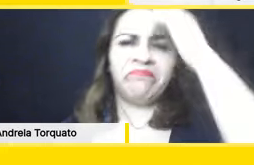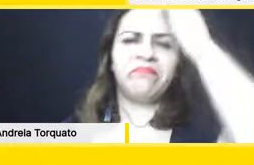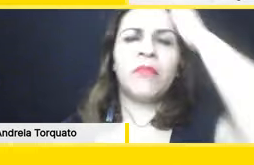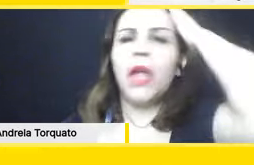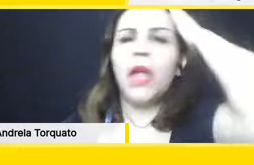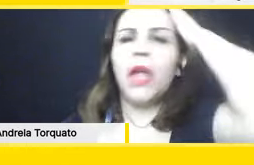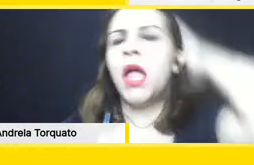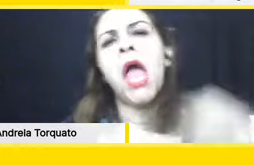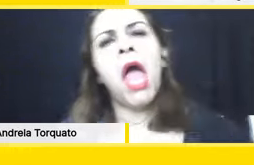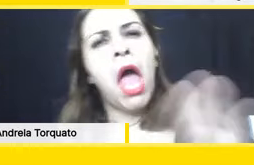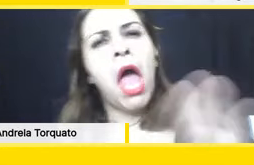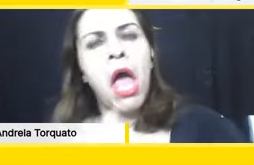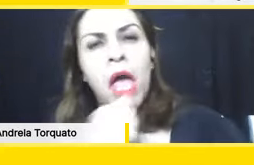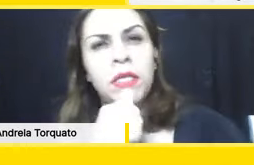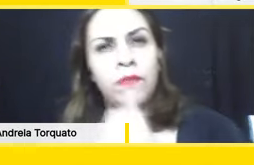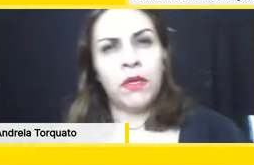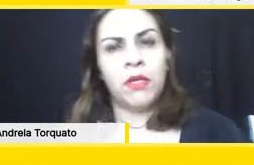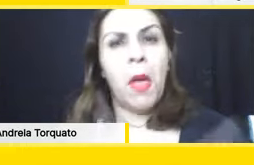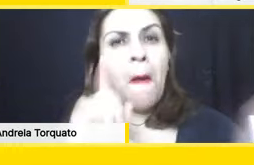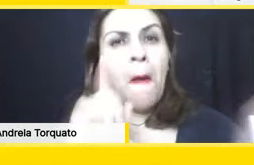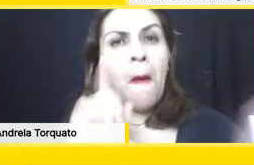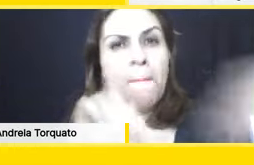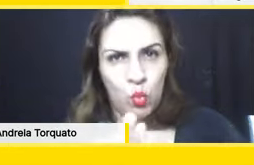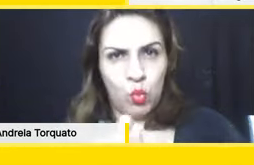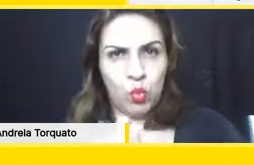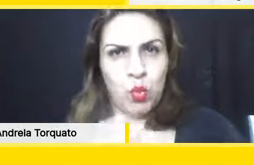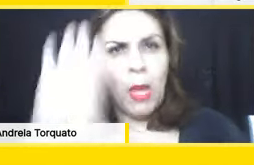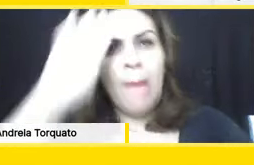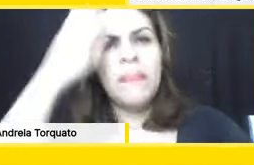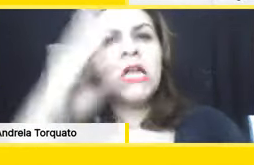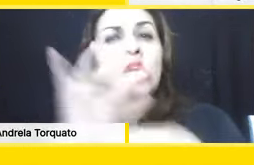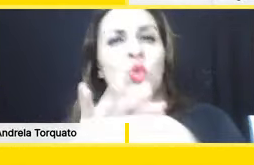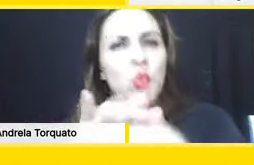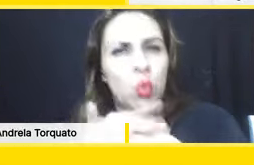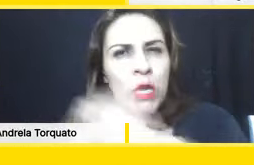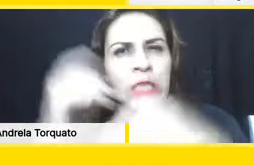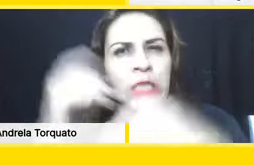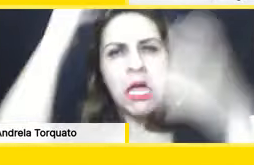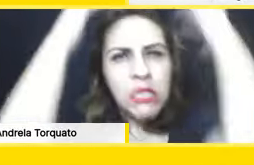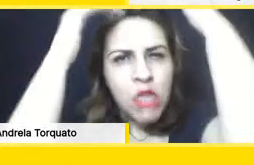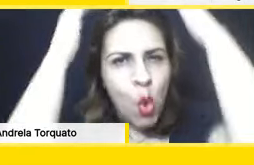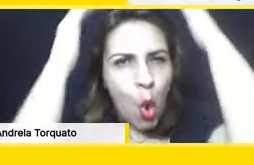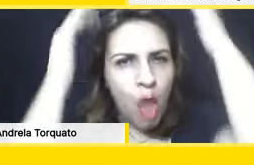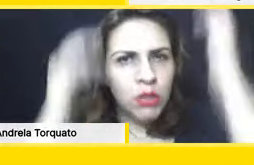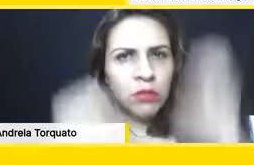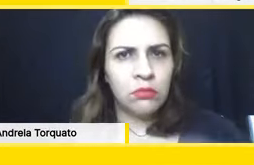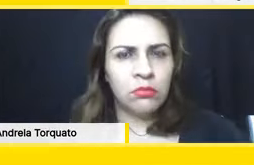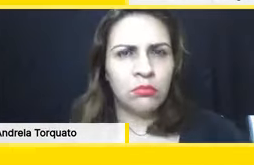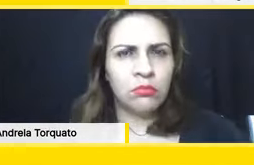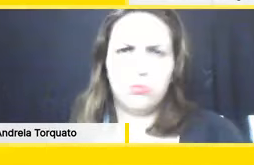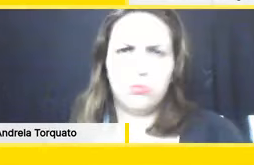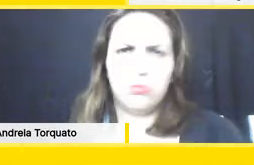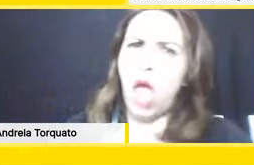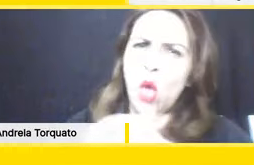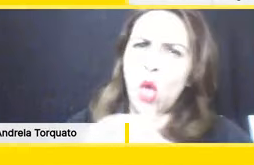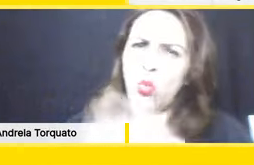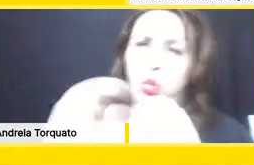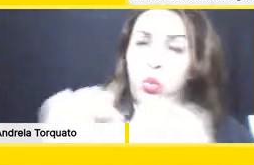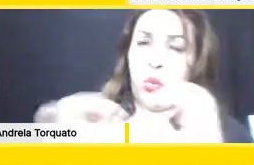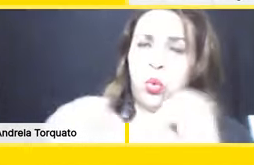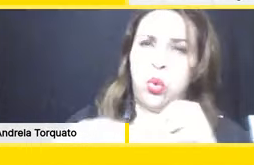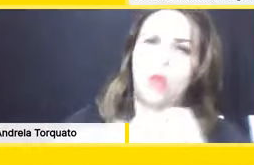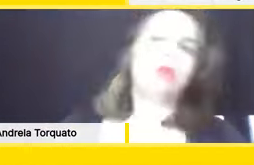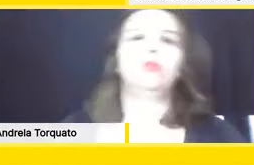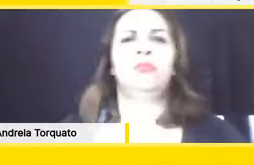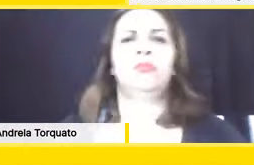vezes colocam algumas perguntas, principalmente se ela tem alguma doença neurológica. Aí a pessoa responde que ela tem epilepsia. Normalmente, a